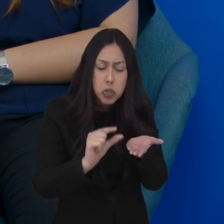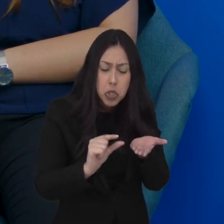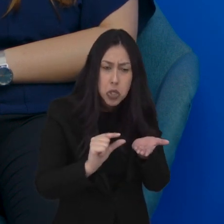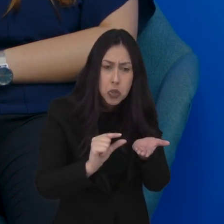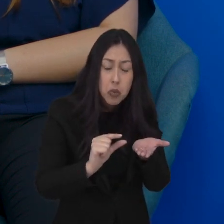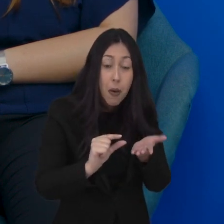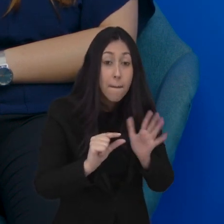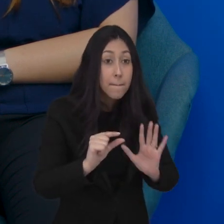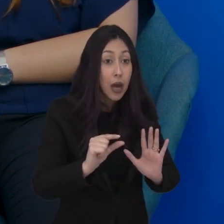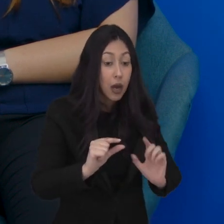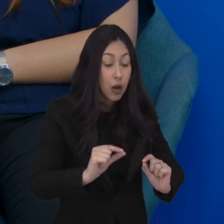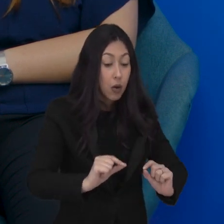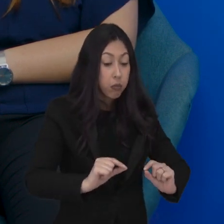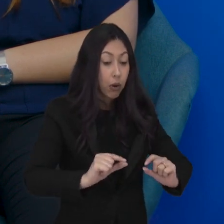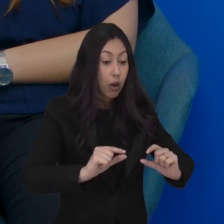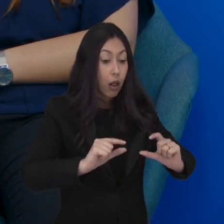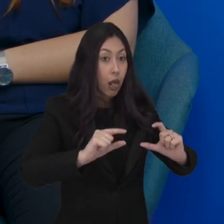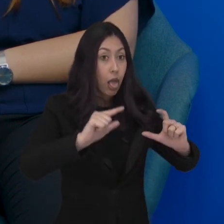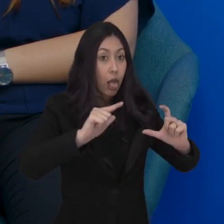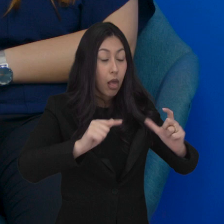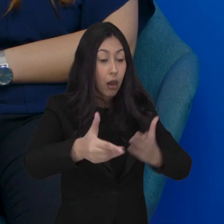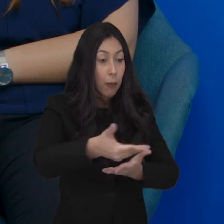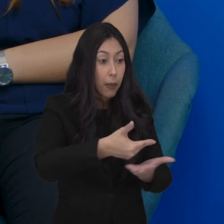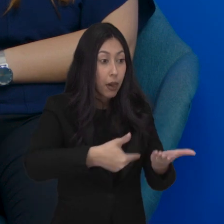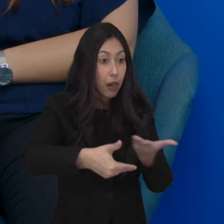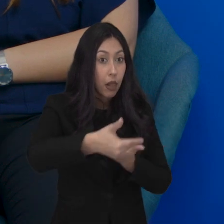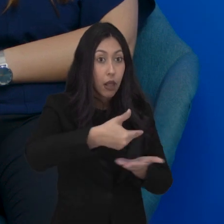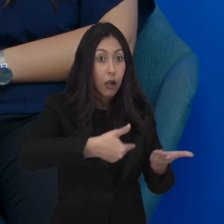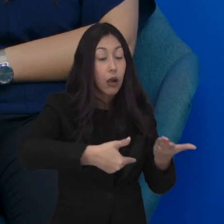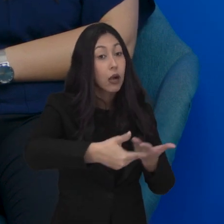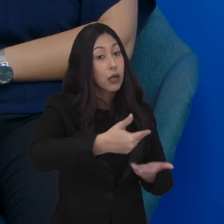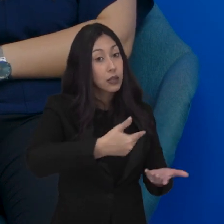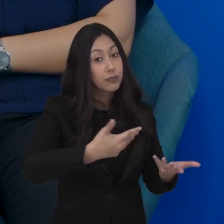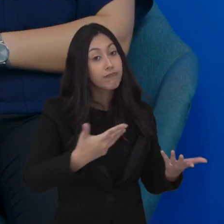desse tamanho, mas tudo de alguma forma tem alguma relação, né?